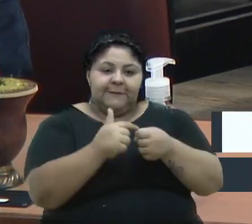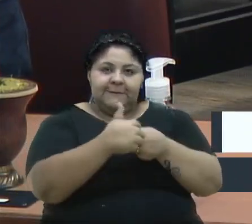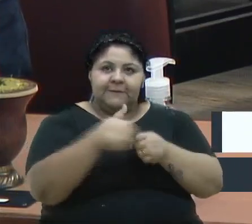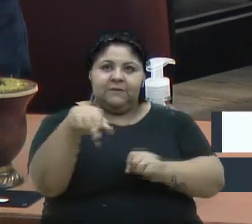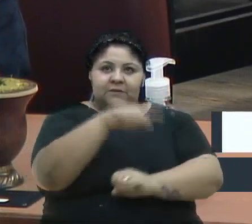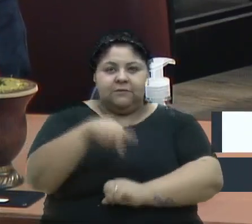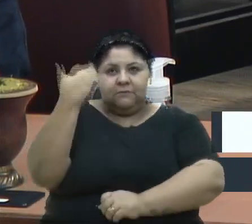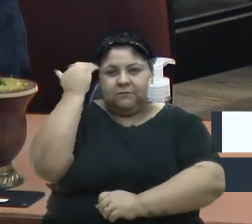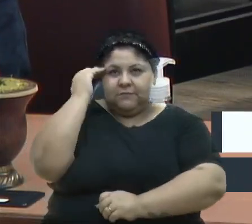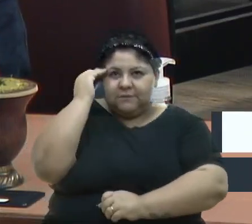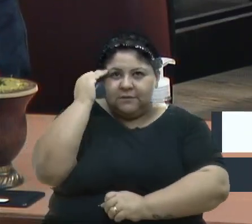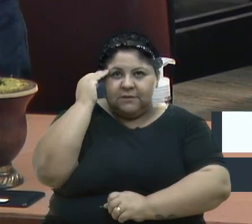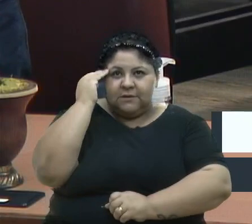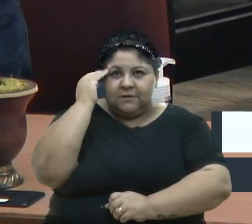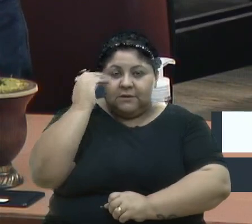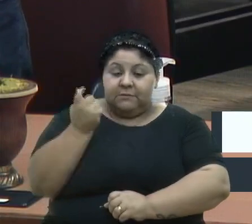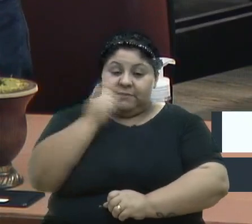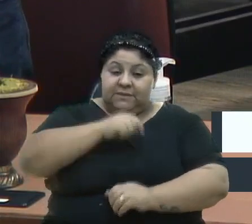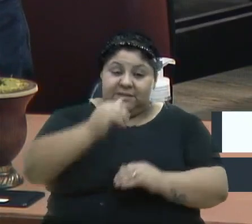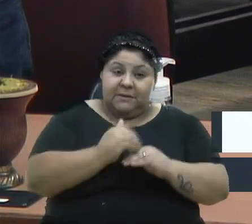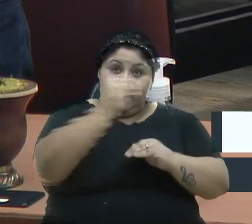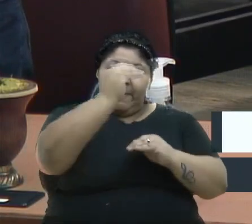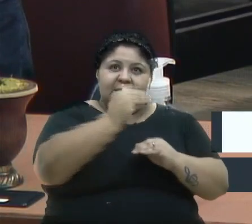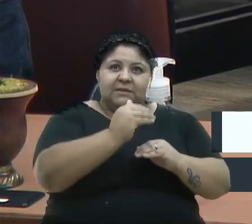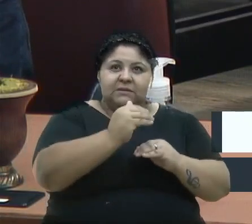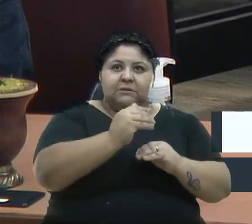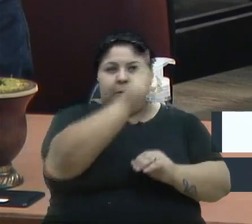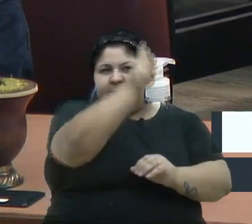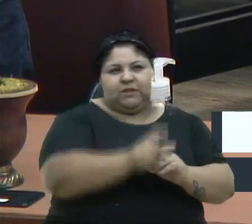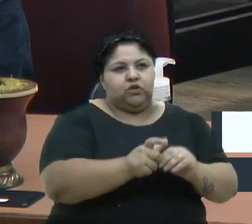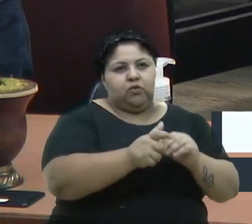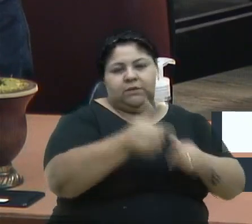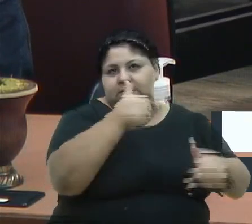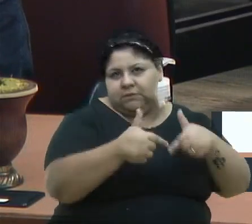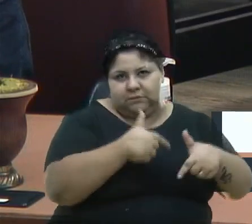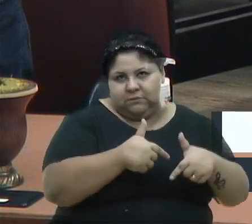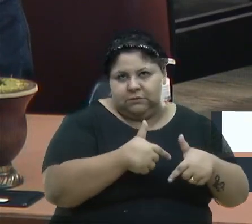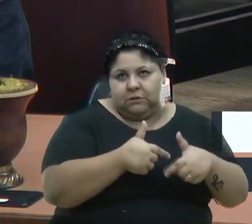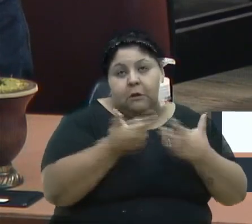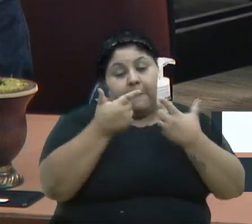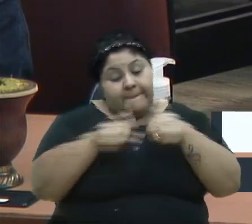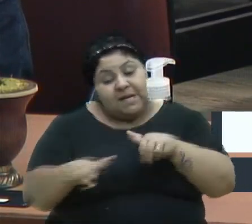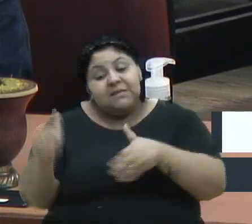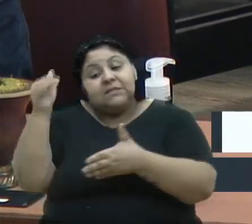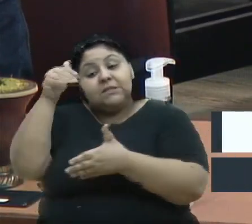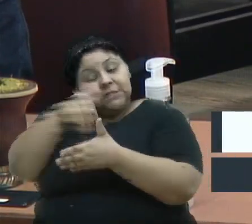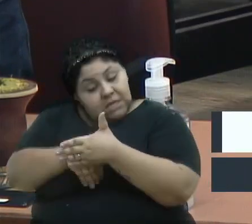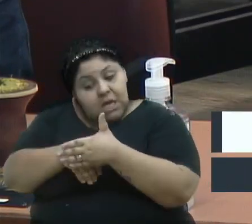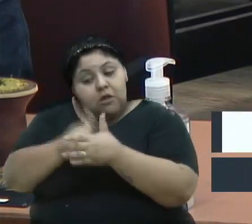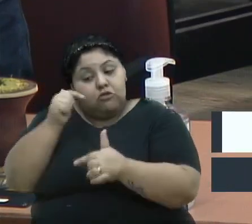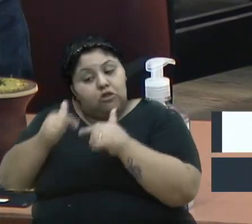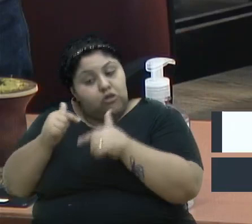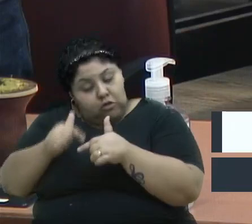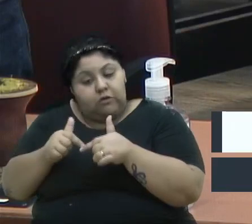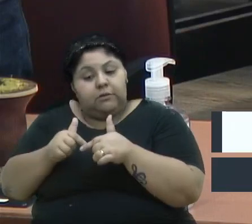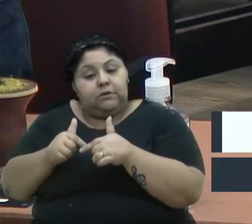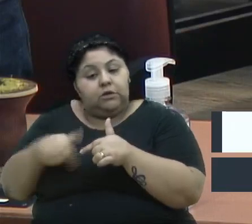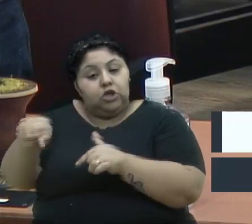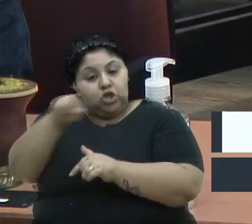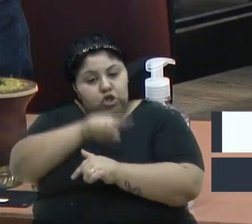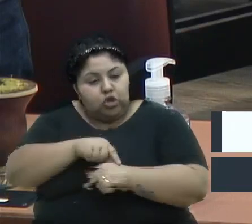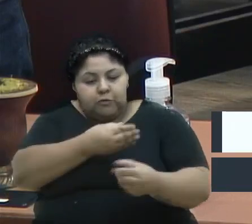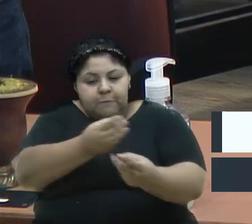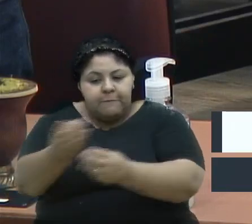que precisariam de mais efetivo, mas dentro do trabalho que as nossas forças têm, estamos muito bem representados,